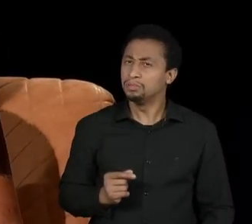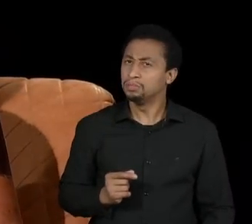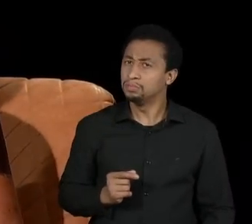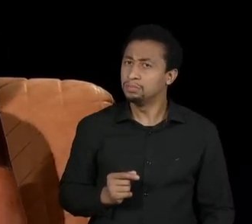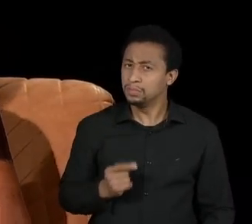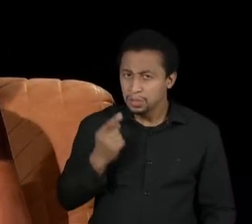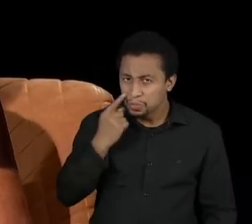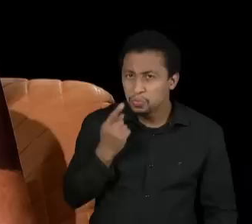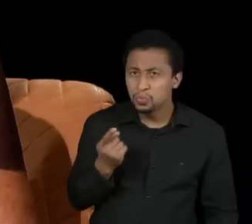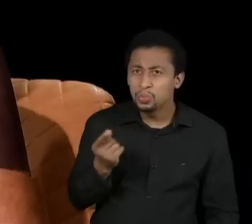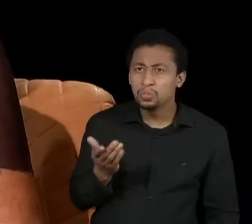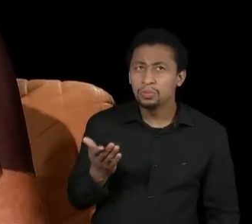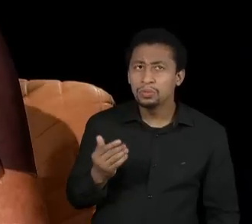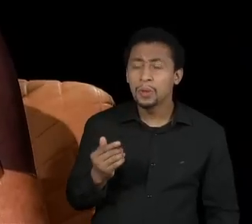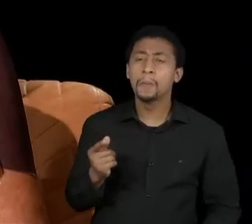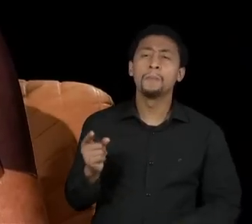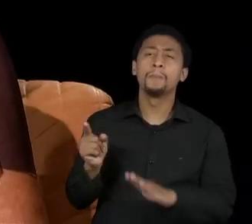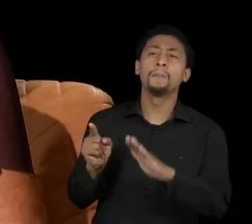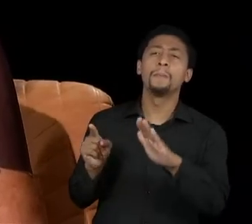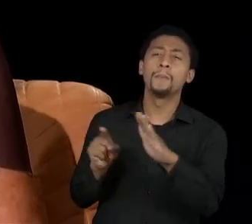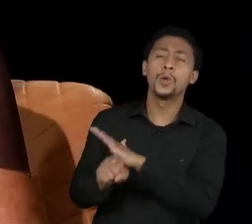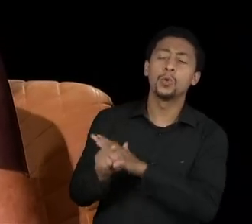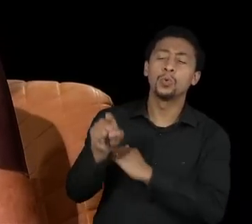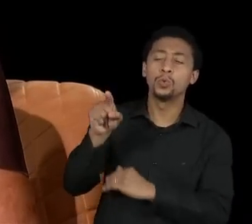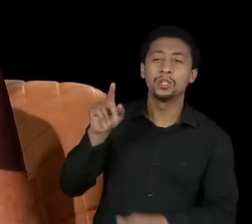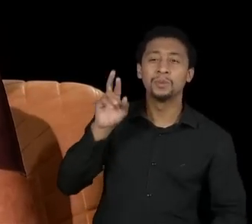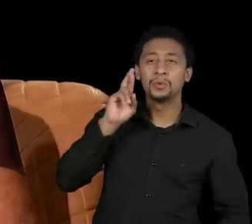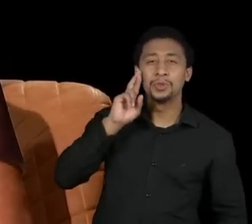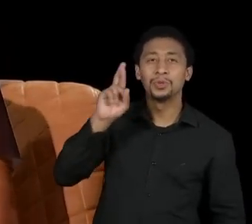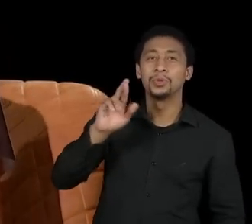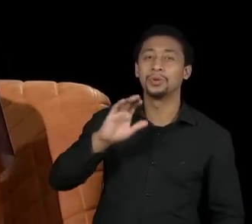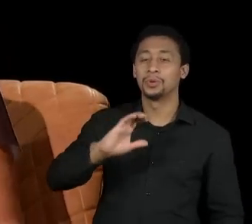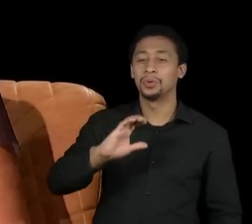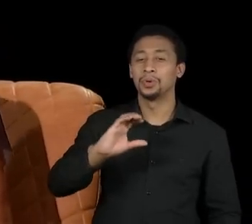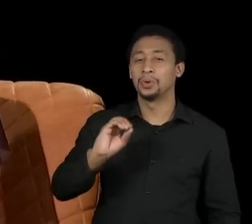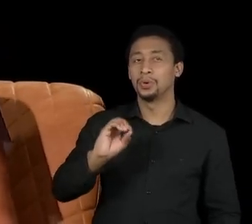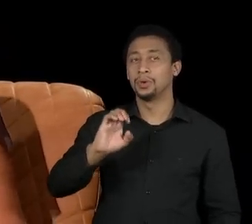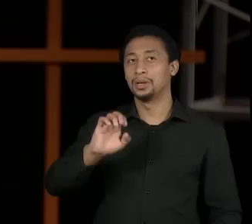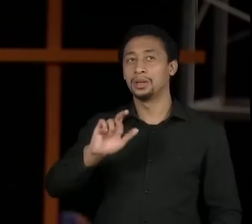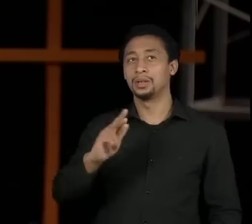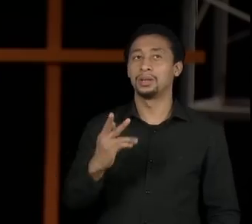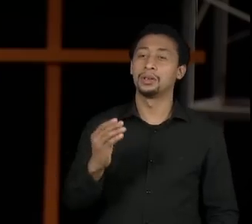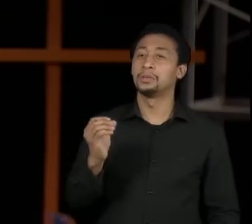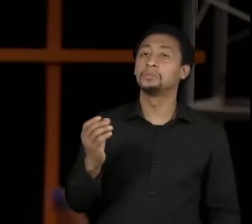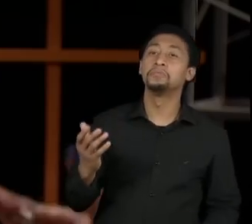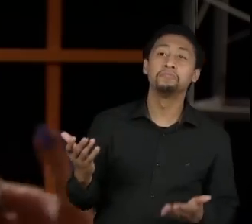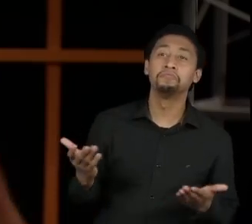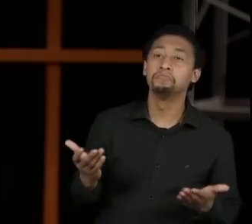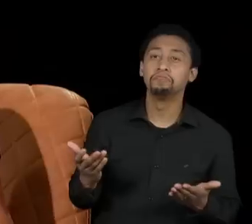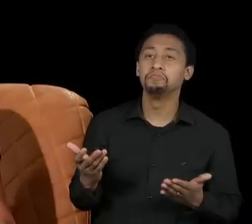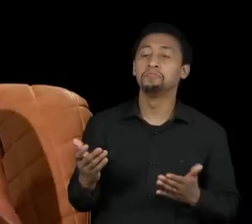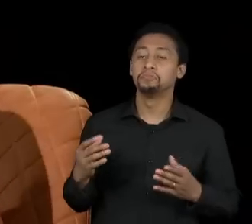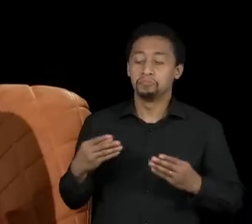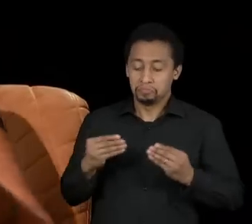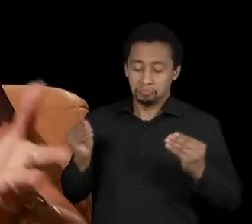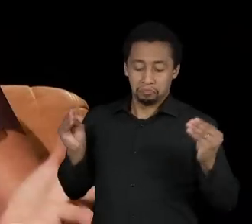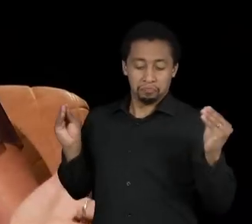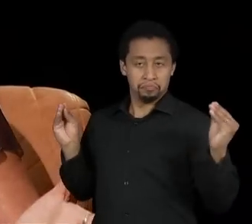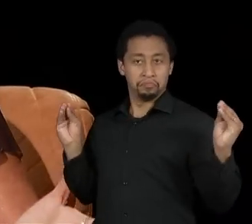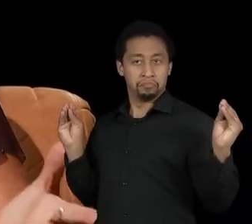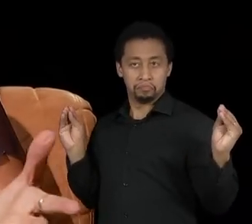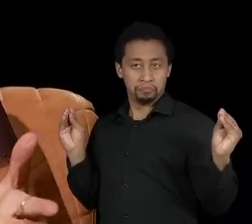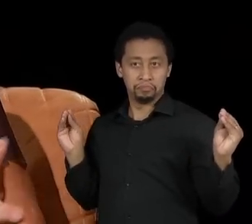Eti, pergunta pro doutor Coênio. E assim, da nudez, não